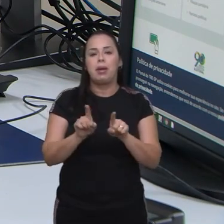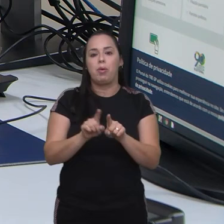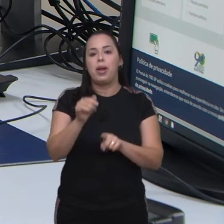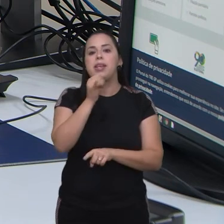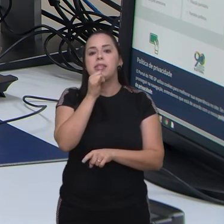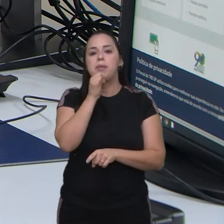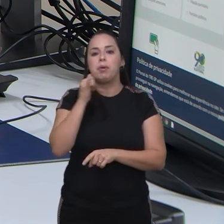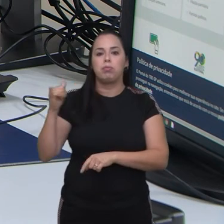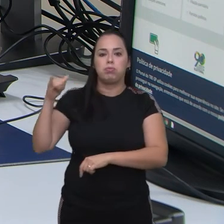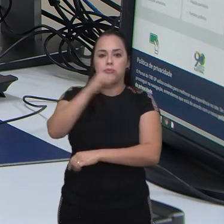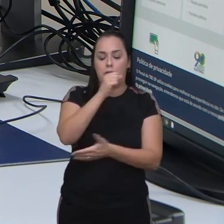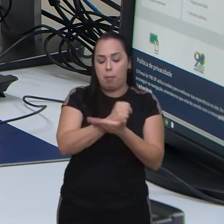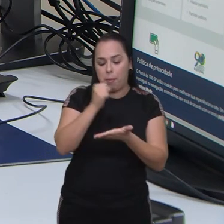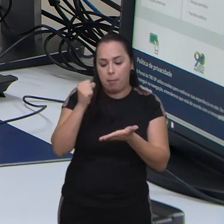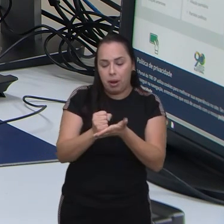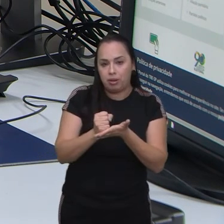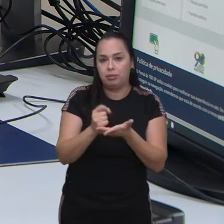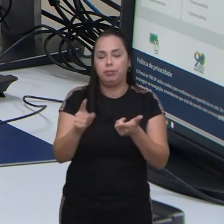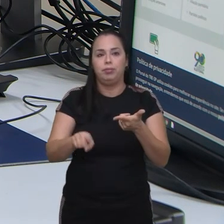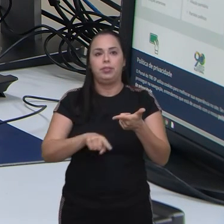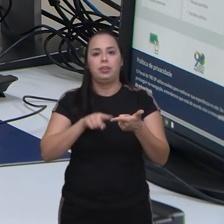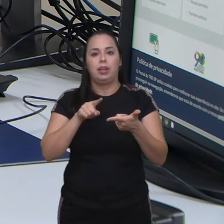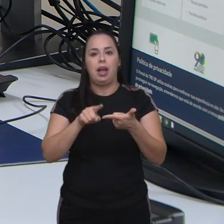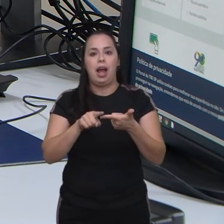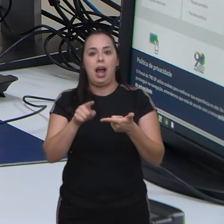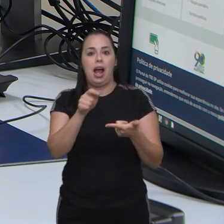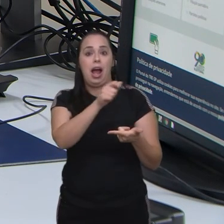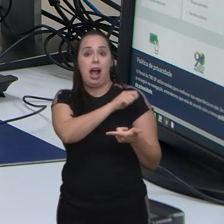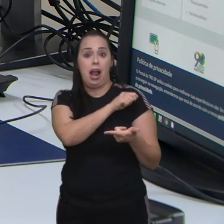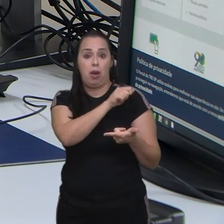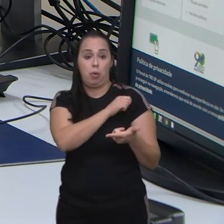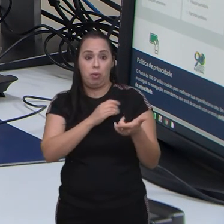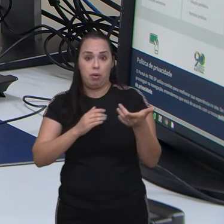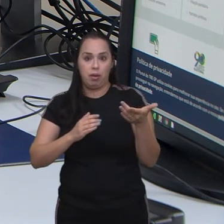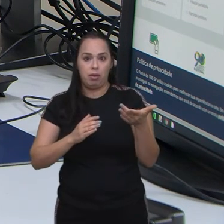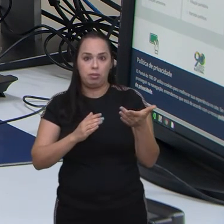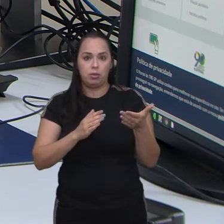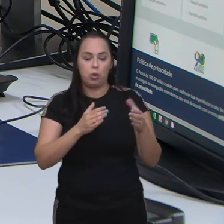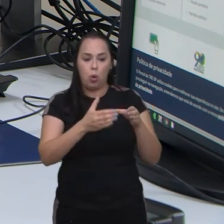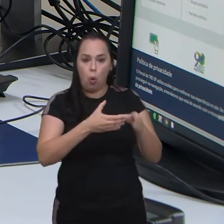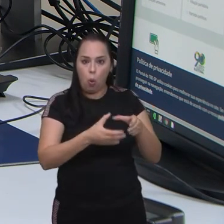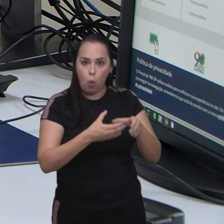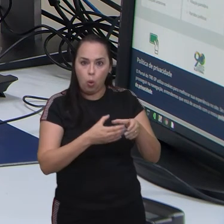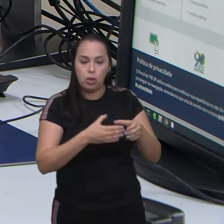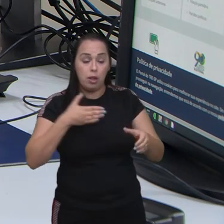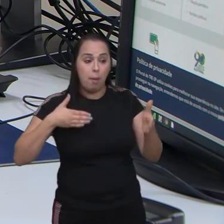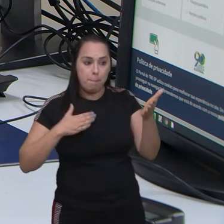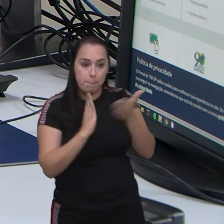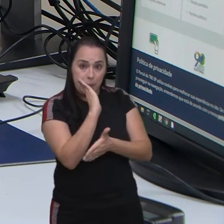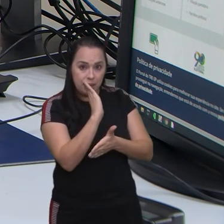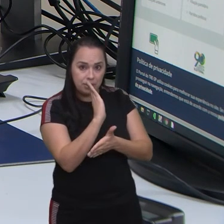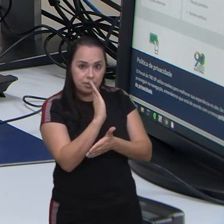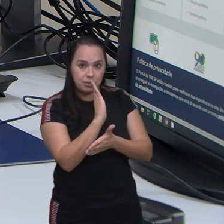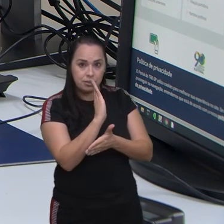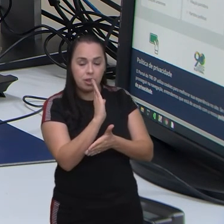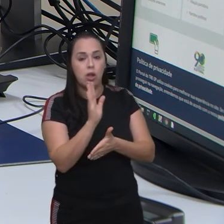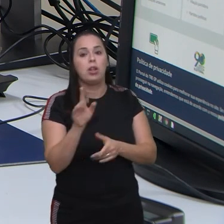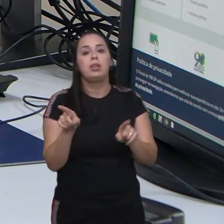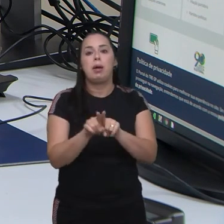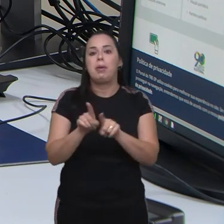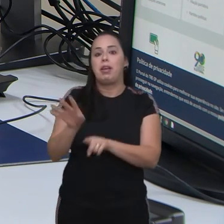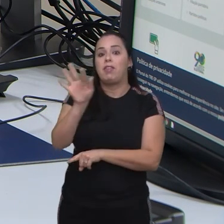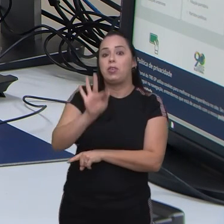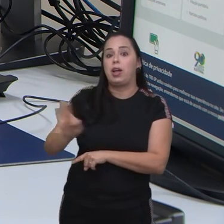questão de tirar o seu passaporte, alunos que passam em concursos públicos, ou melhor, alunos que